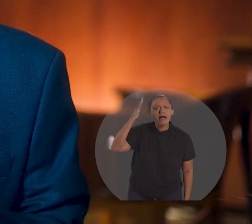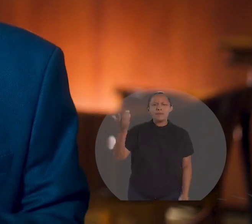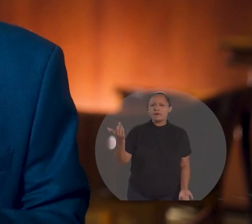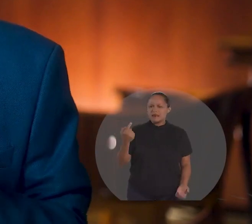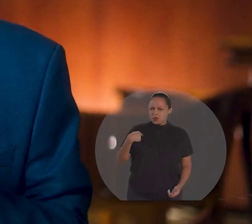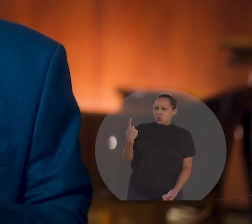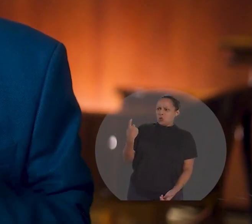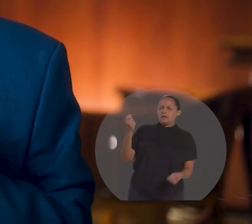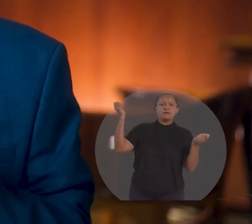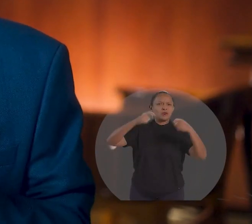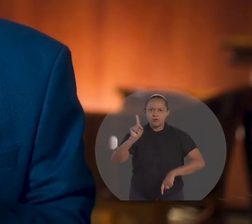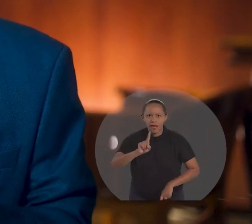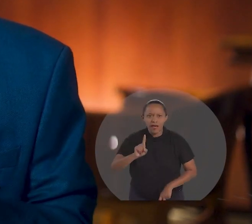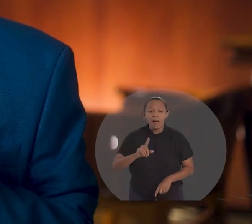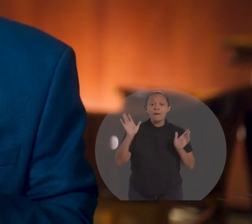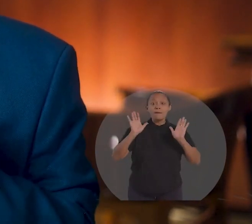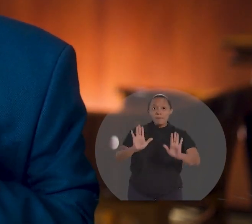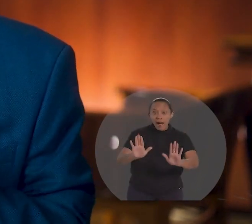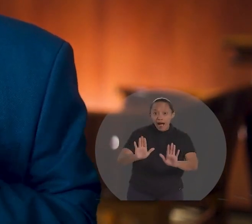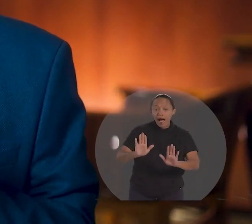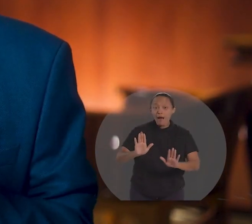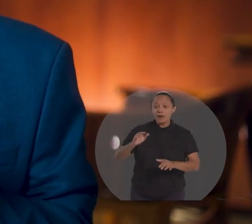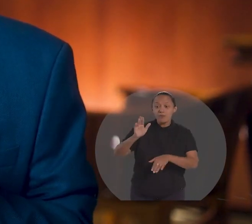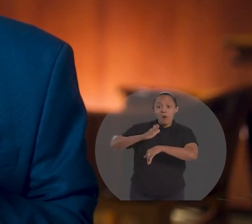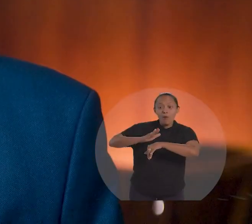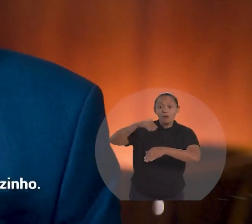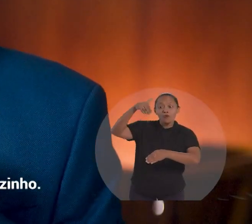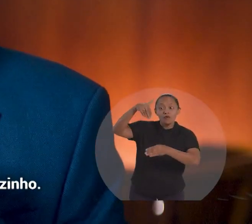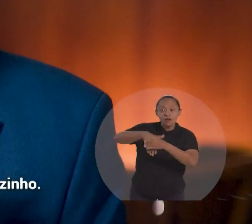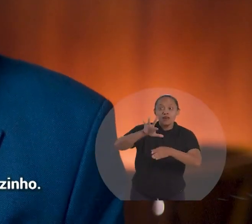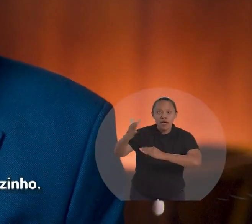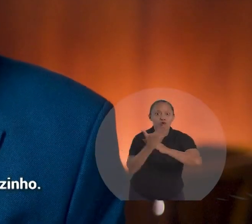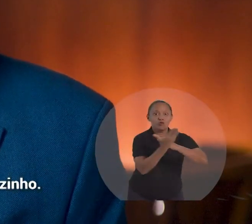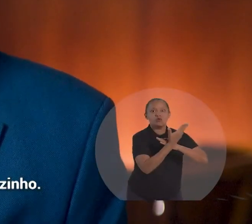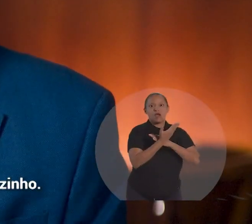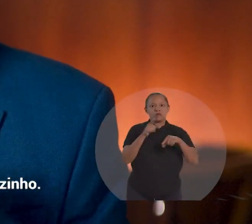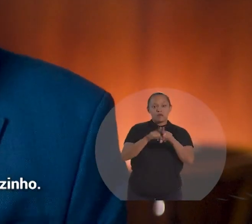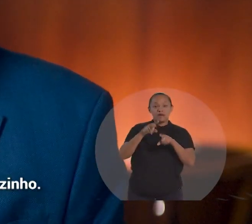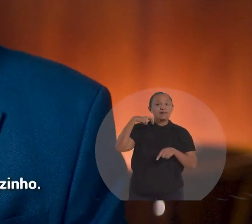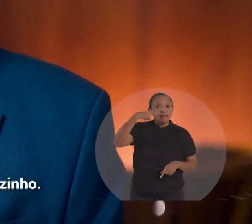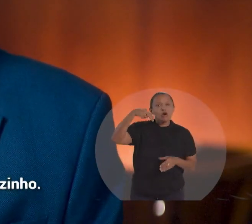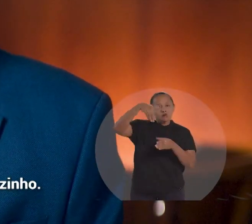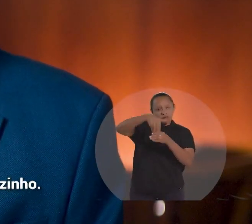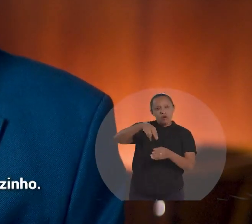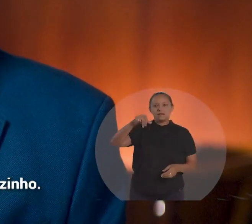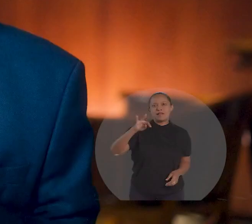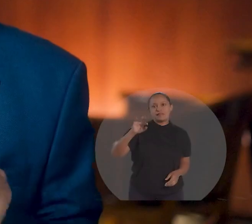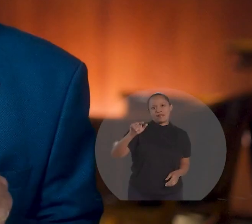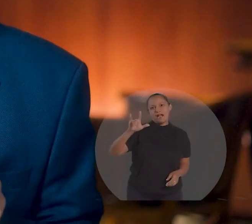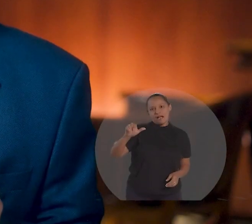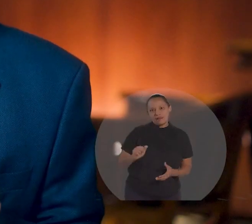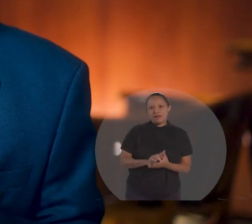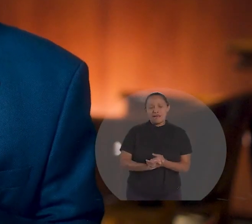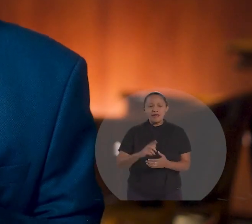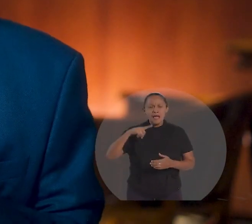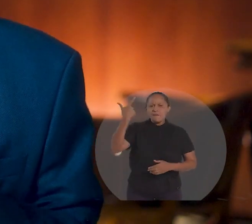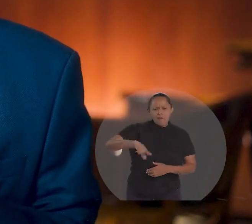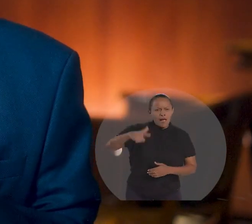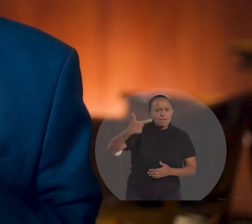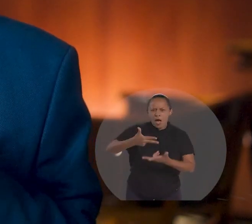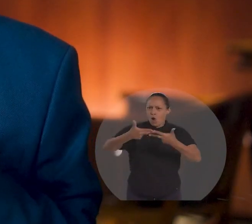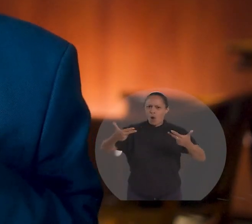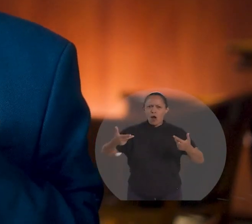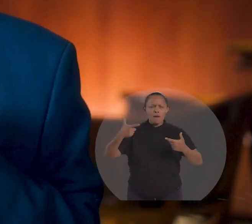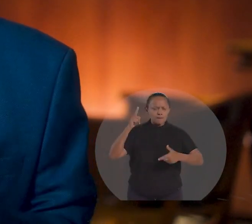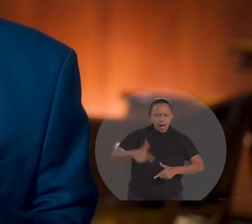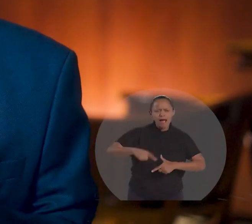Estamos colocando o Brasil na direção de um futuro melhor para todos. A gente sabe que ninguém governa sozinho. Agora, é hora de votar